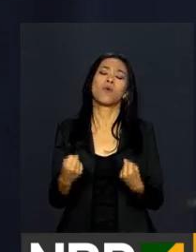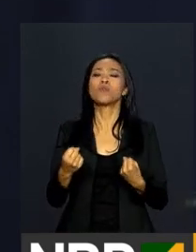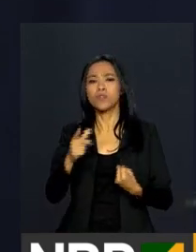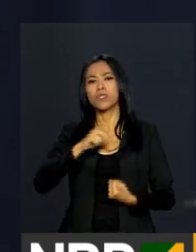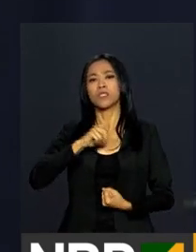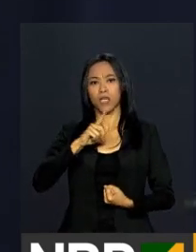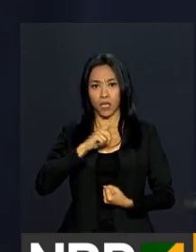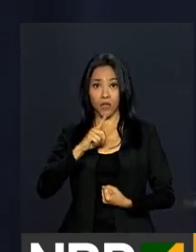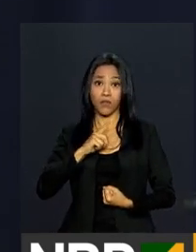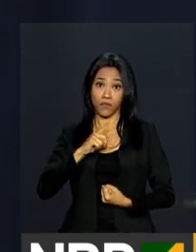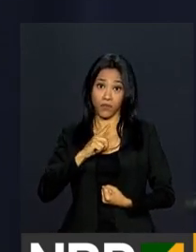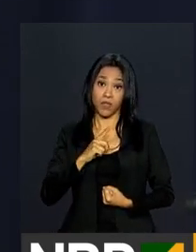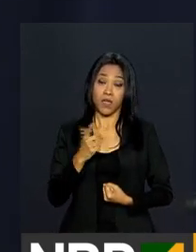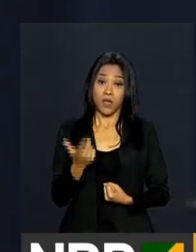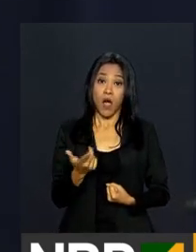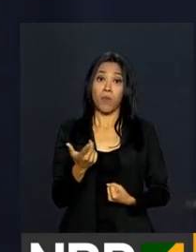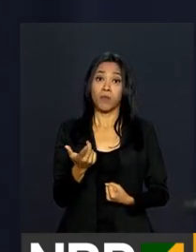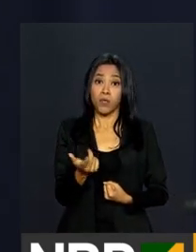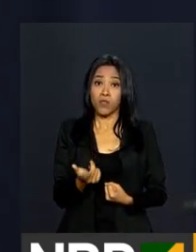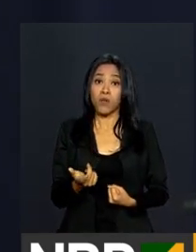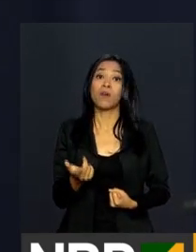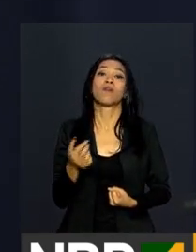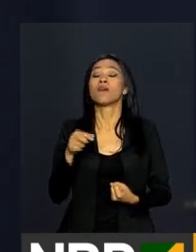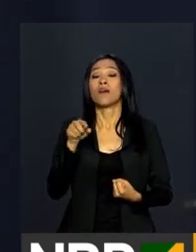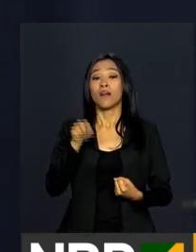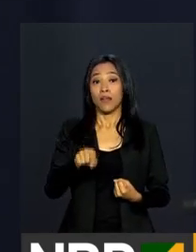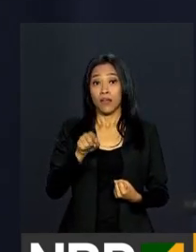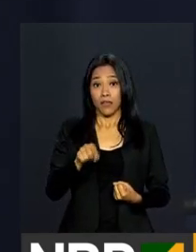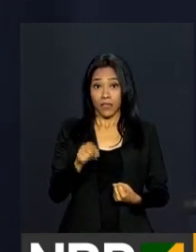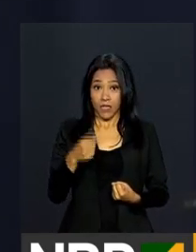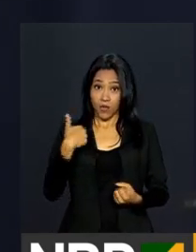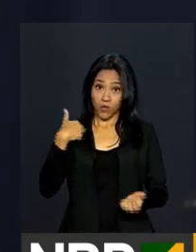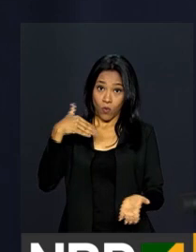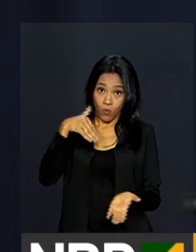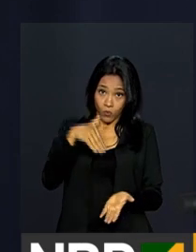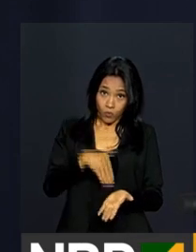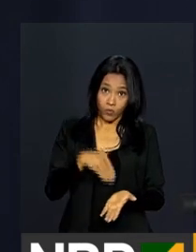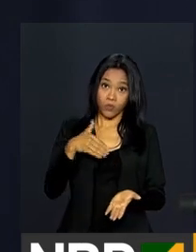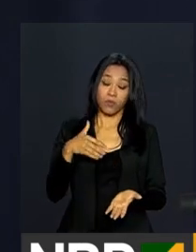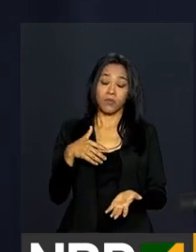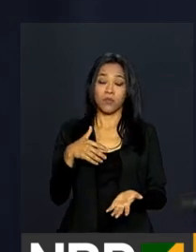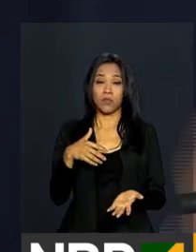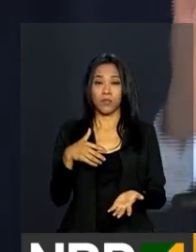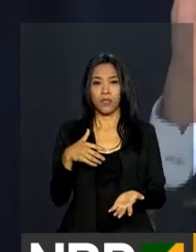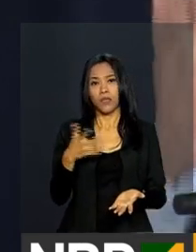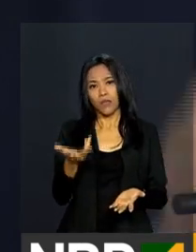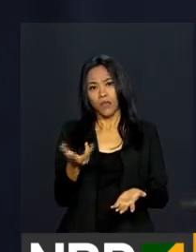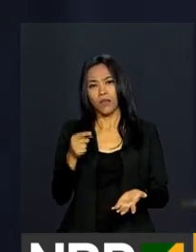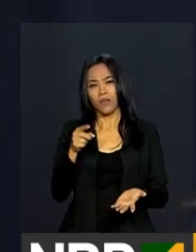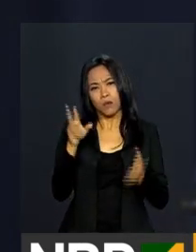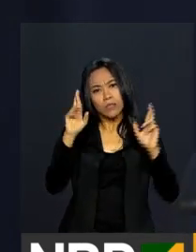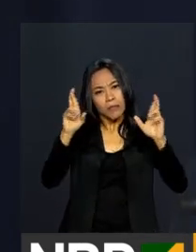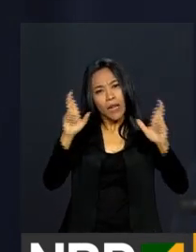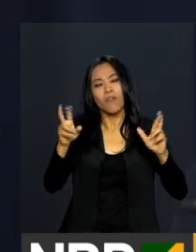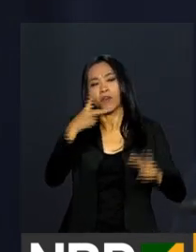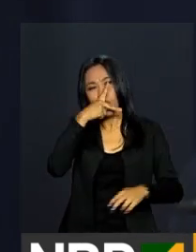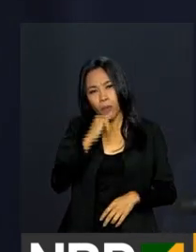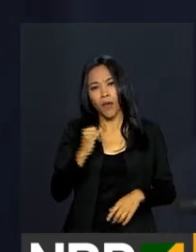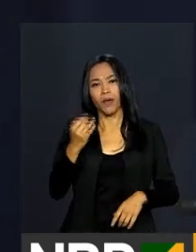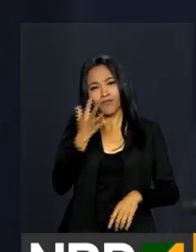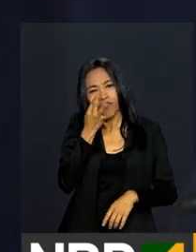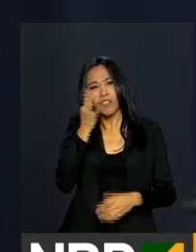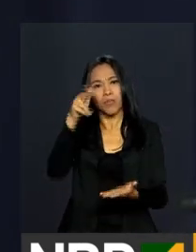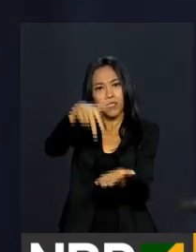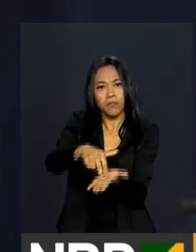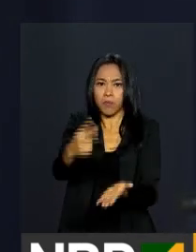8 filhos, ele conseguiu mandar 4 para fazer direito, eu sou o último, e apreciaria que ele estivesse vivo para me ver aqui,